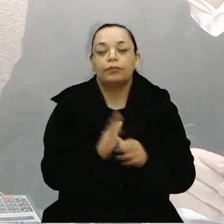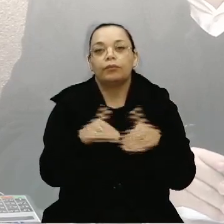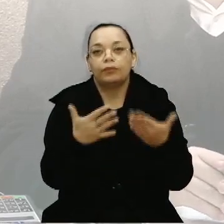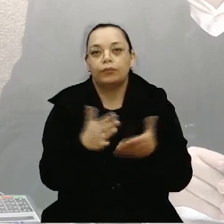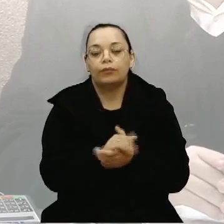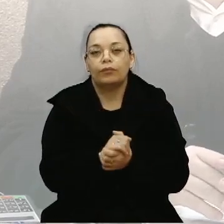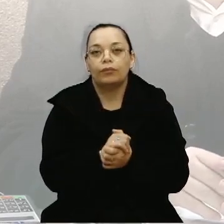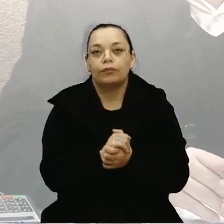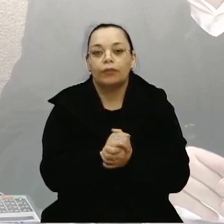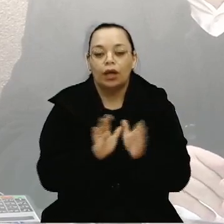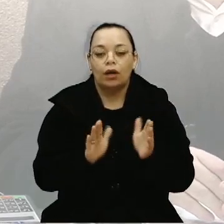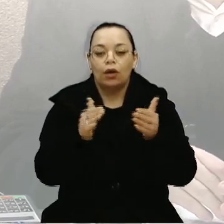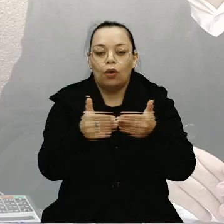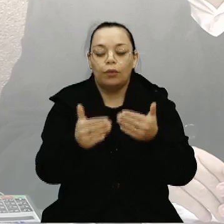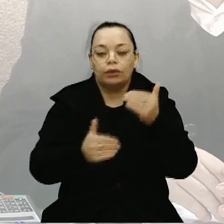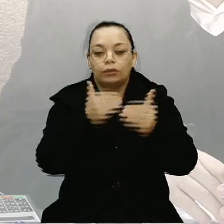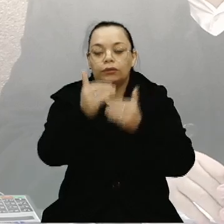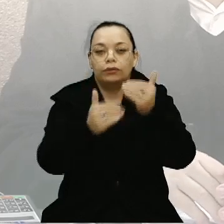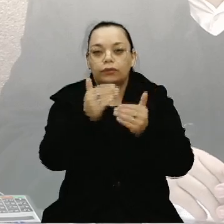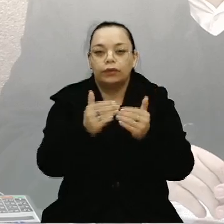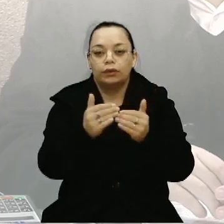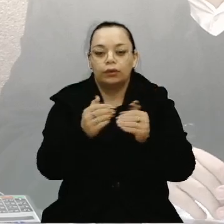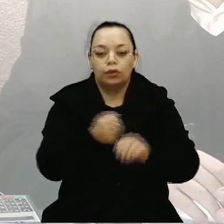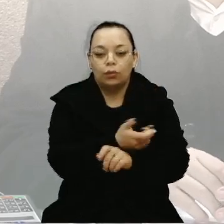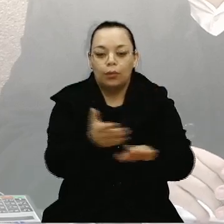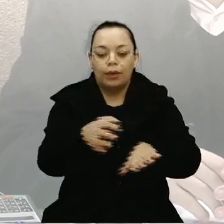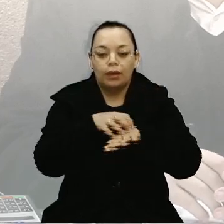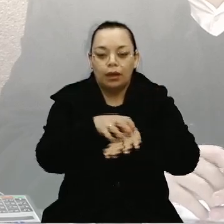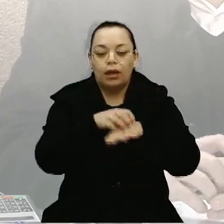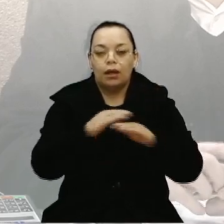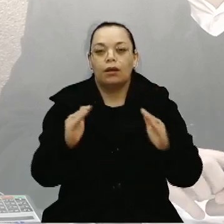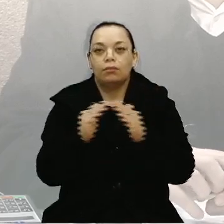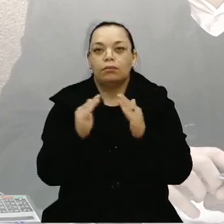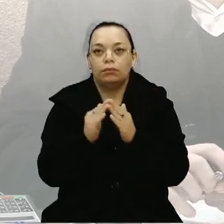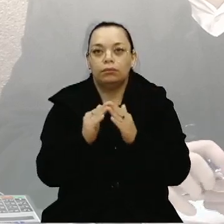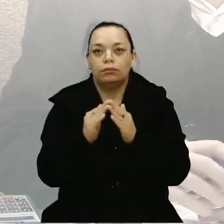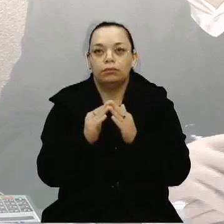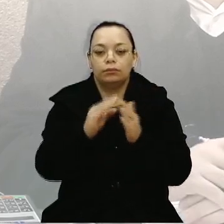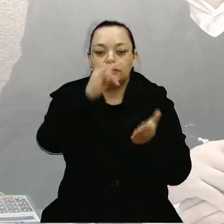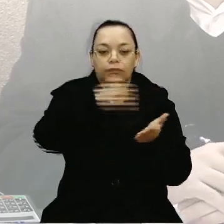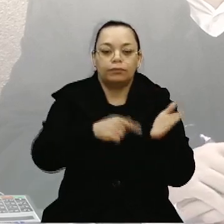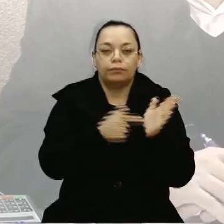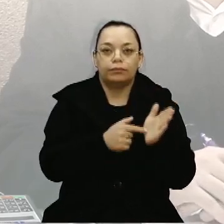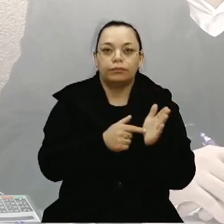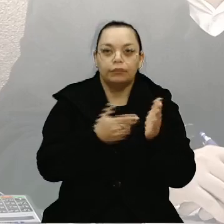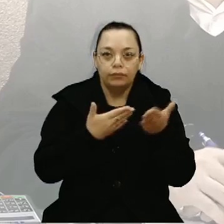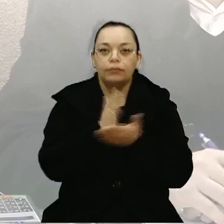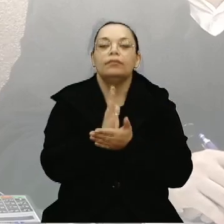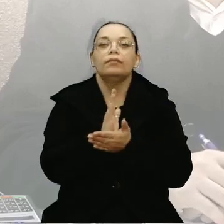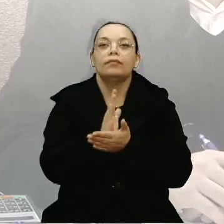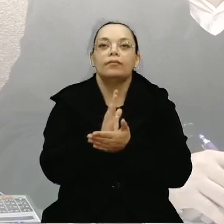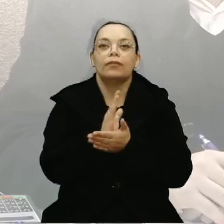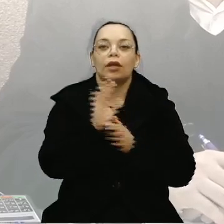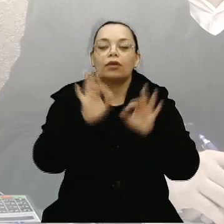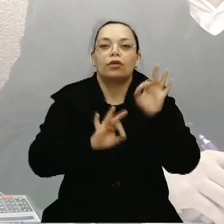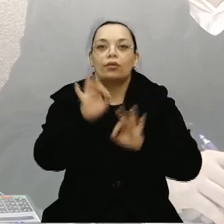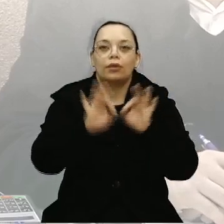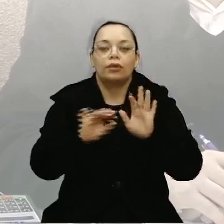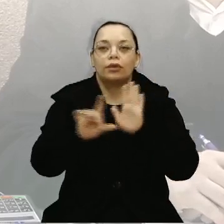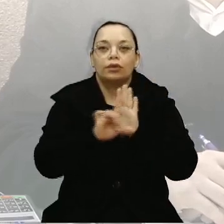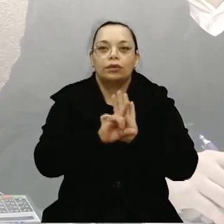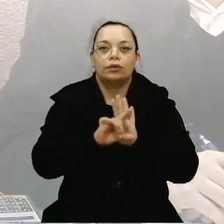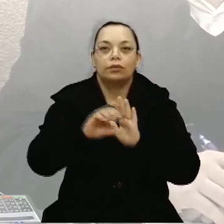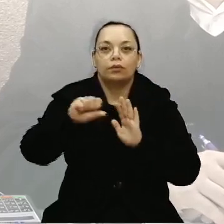Portanto, a Comissão de Desenvolvimento Urbano, Transporte e Habitação emite parecer favorável pela aprovação do projeto de lei